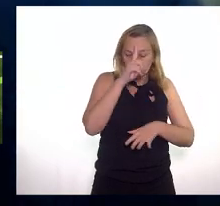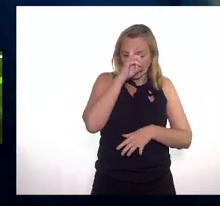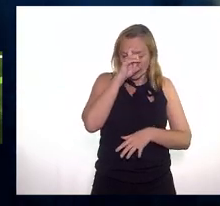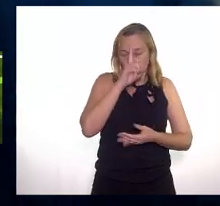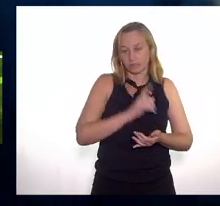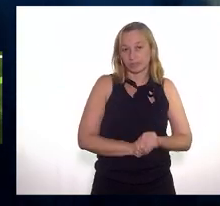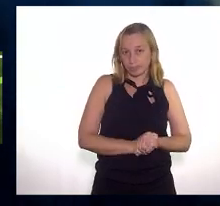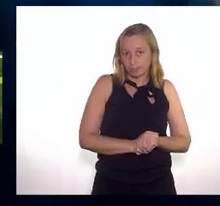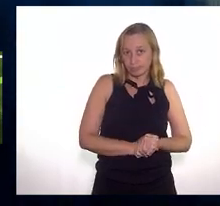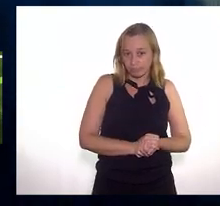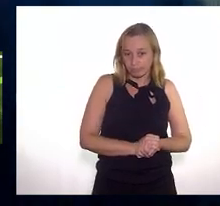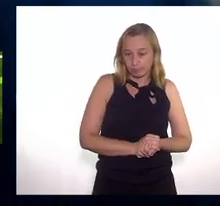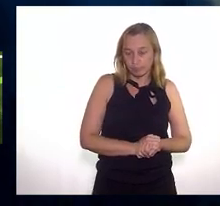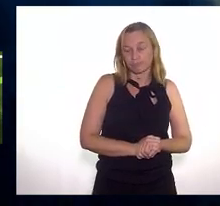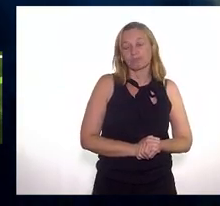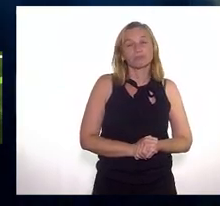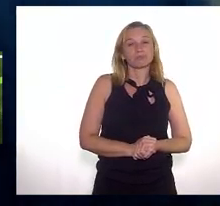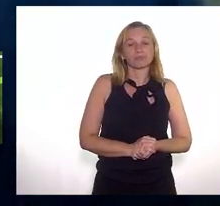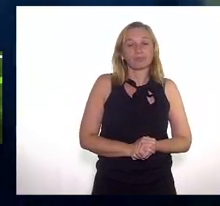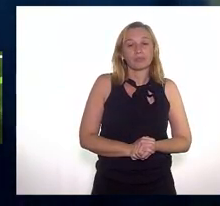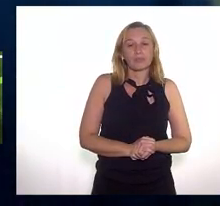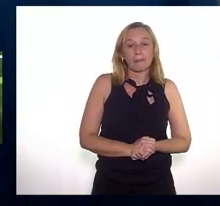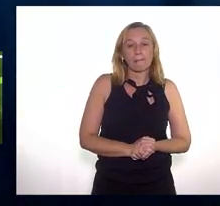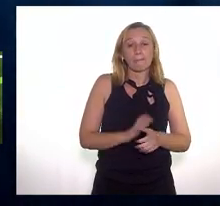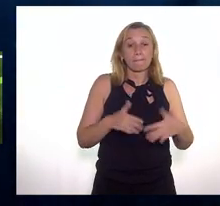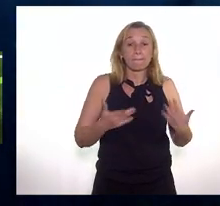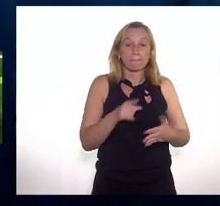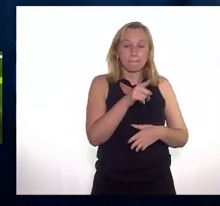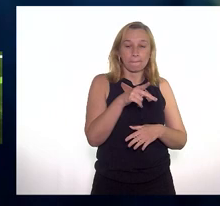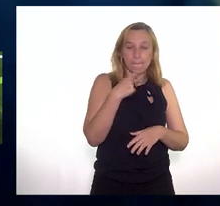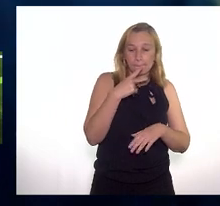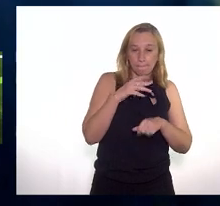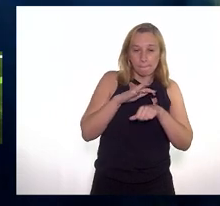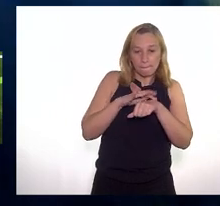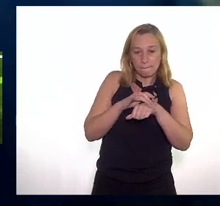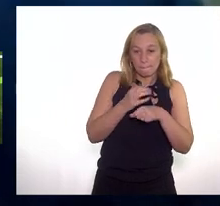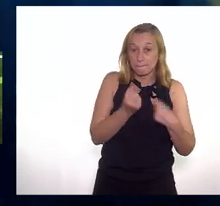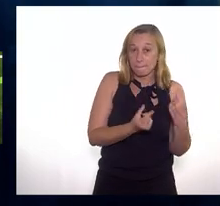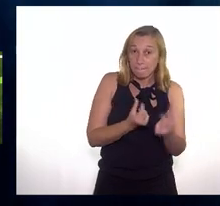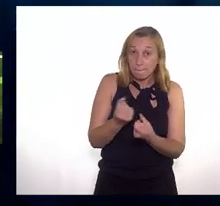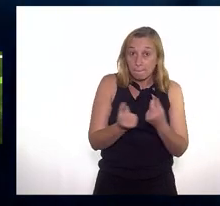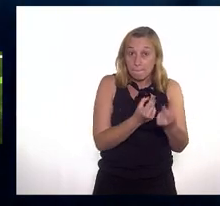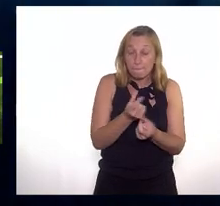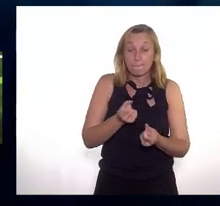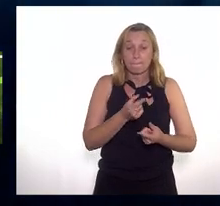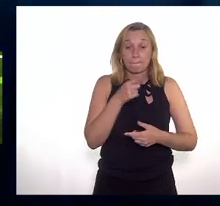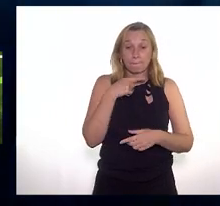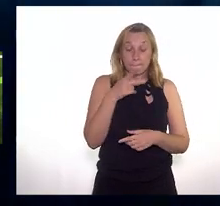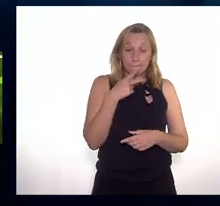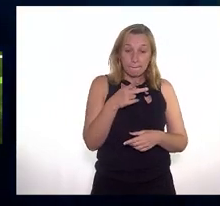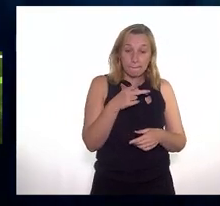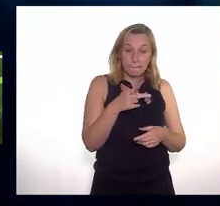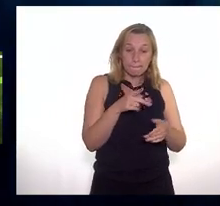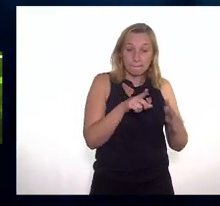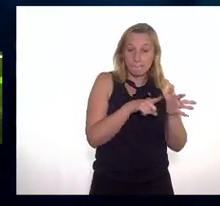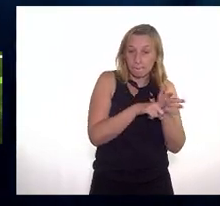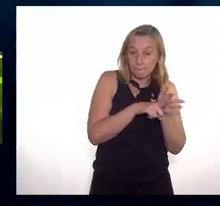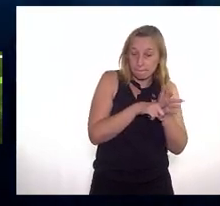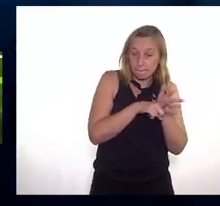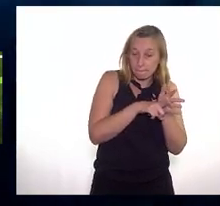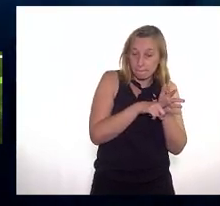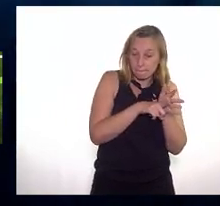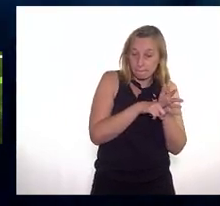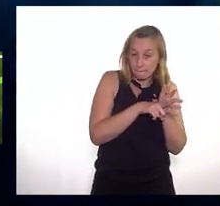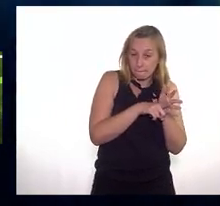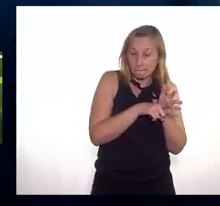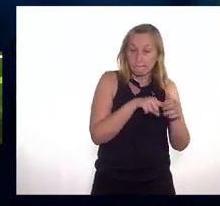hospitalar, absolutamente qualquer unidade hospitalar. Quando você fala em doenças raras, você fala em diagnóstico